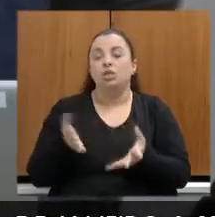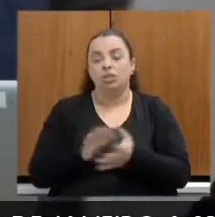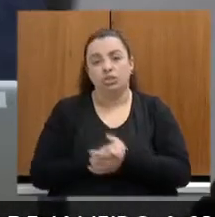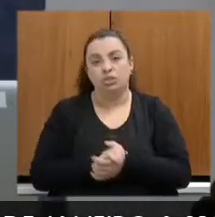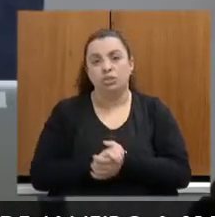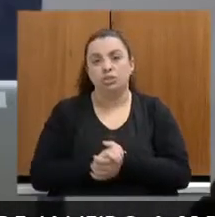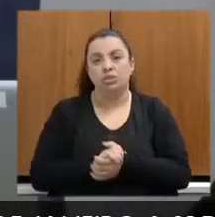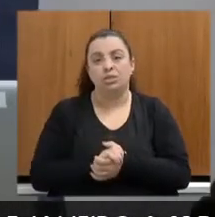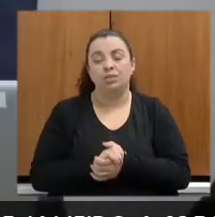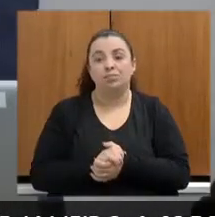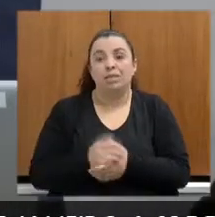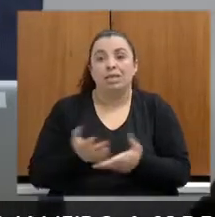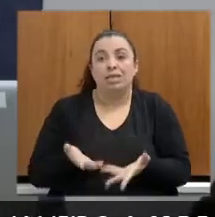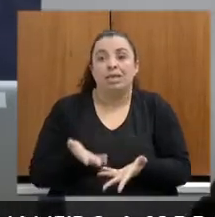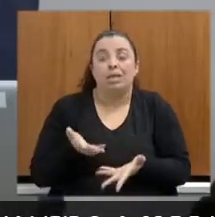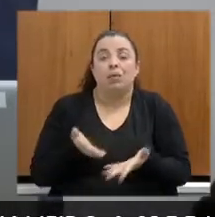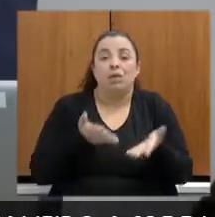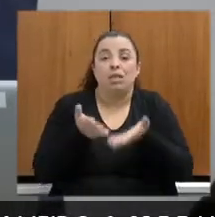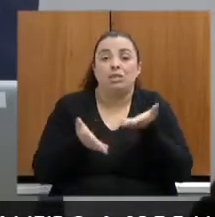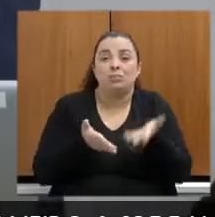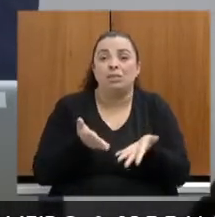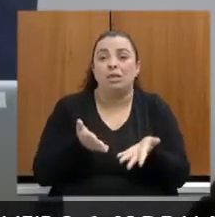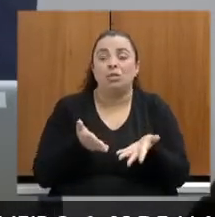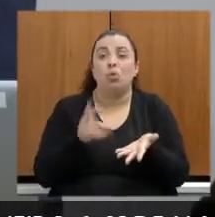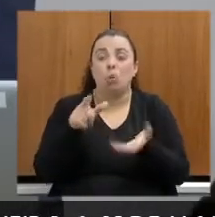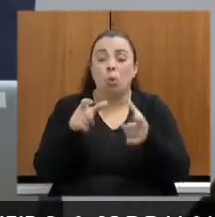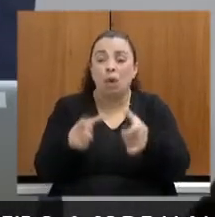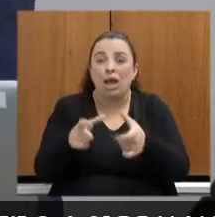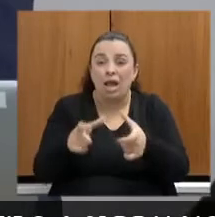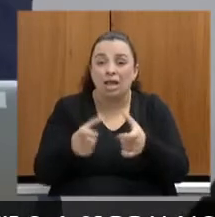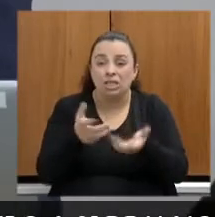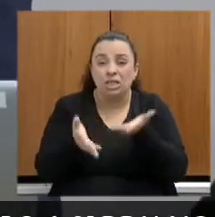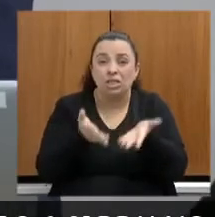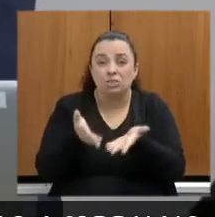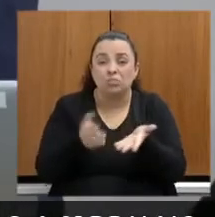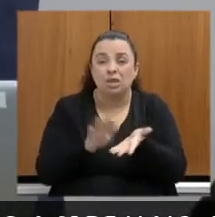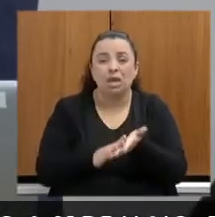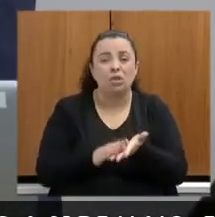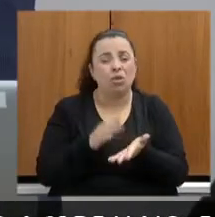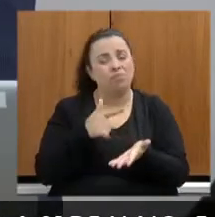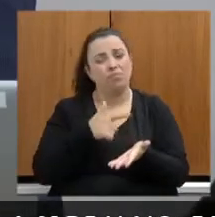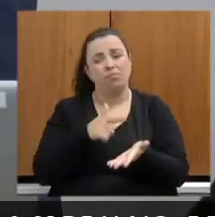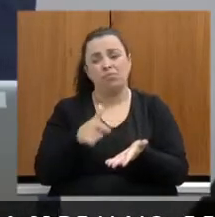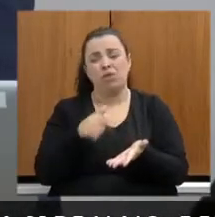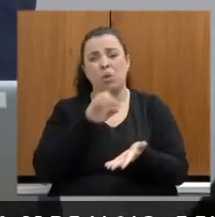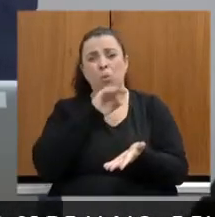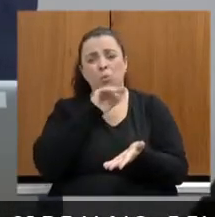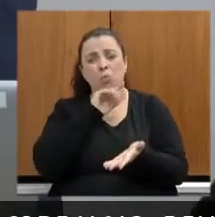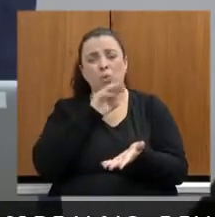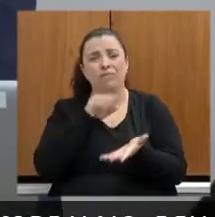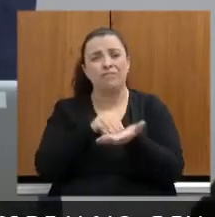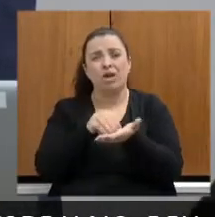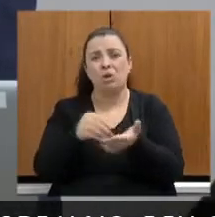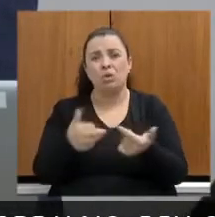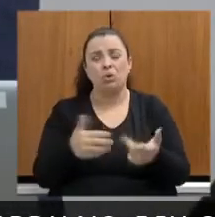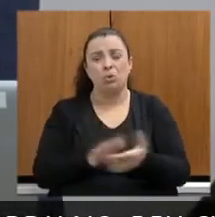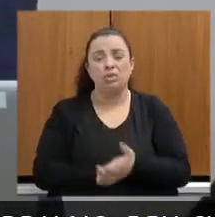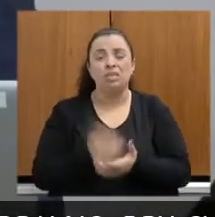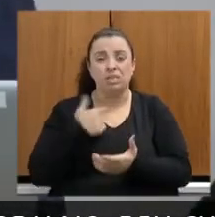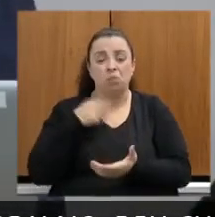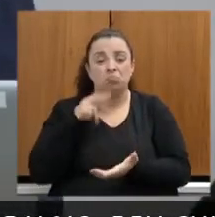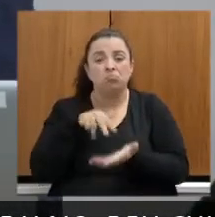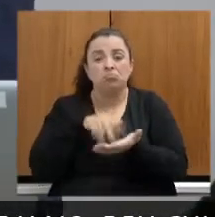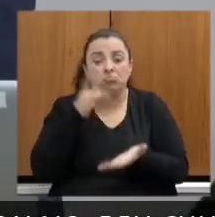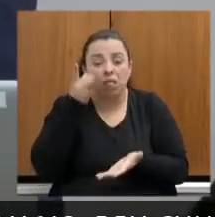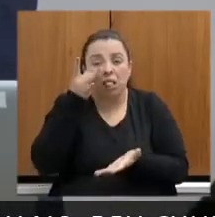ruim muito precária e eu tive lá o sol se comprometeu eu gostaria também depois de conversar com o senhor mesmo com o